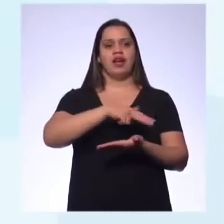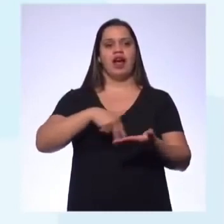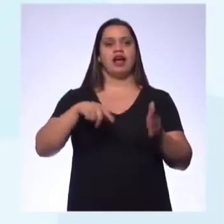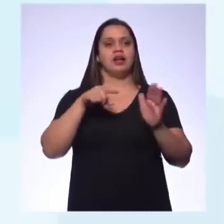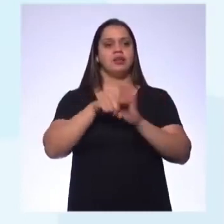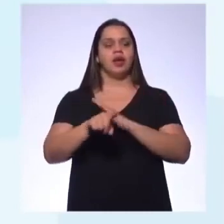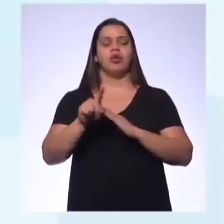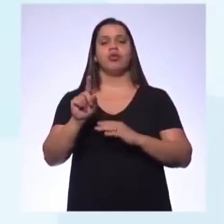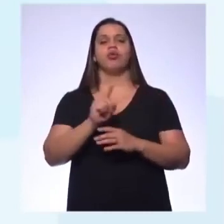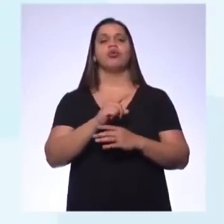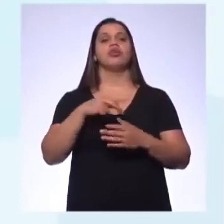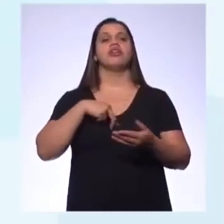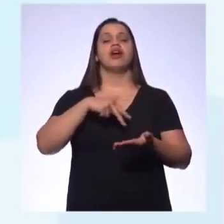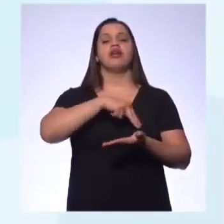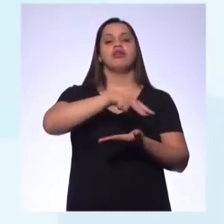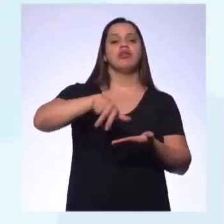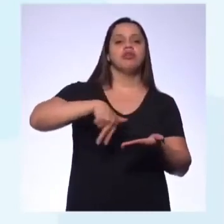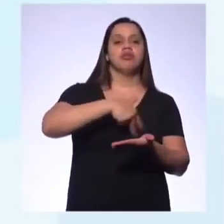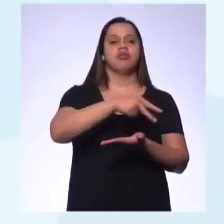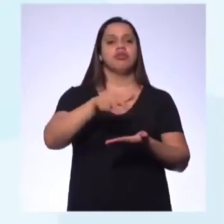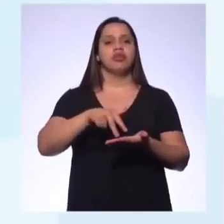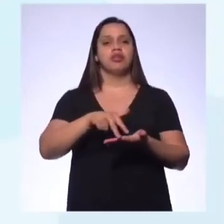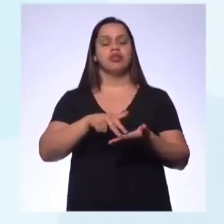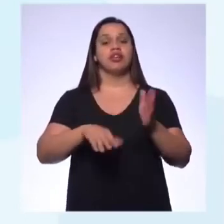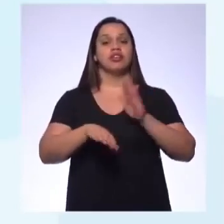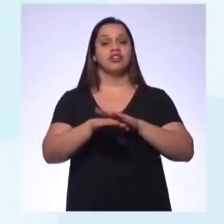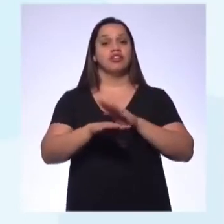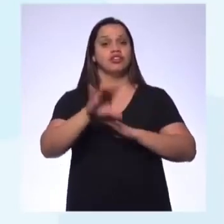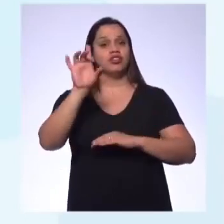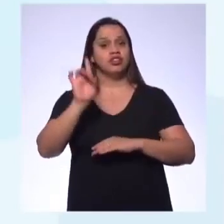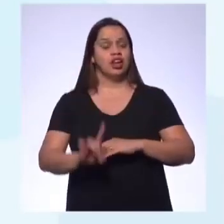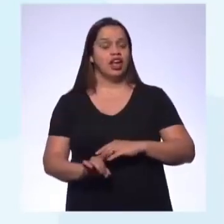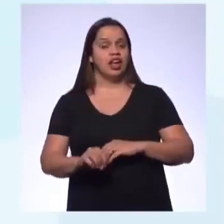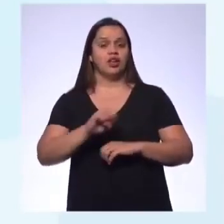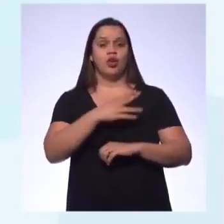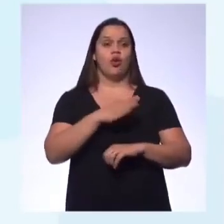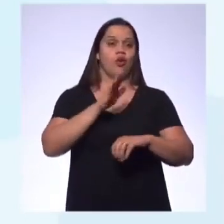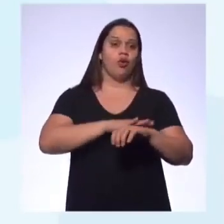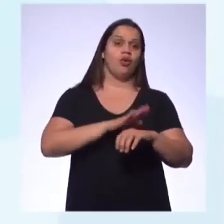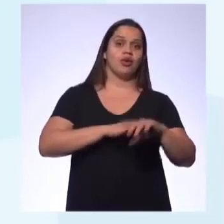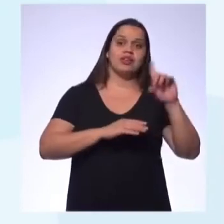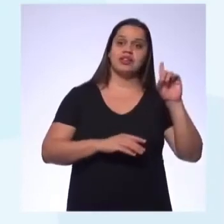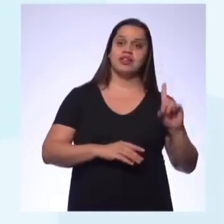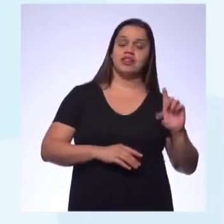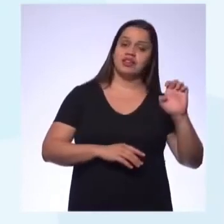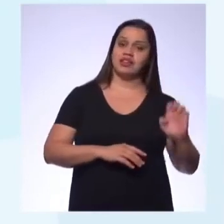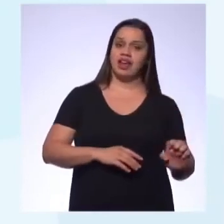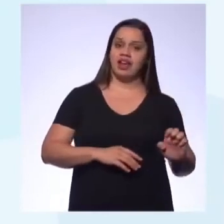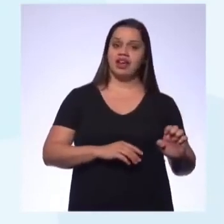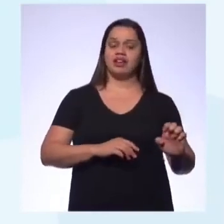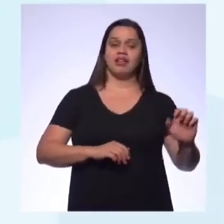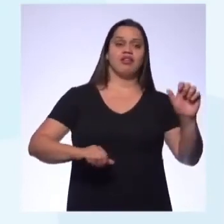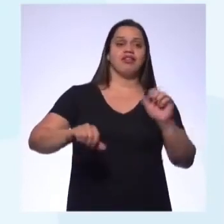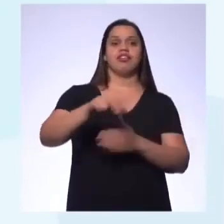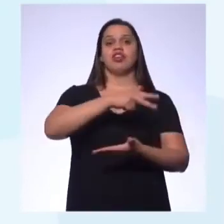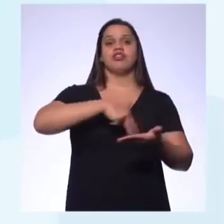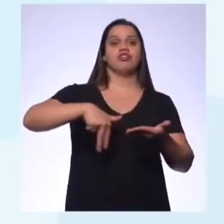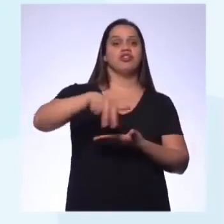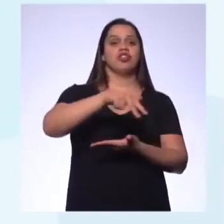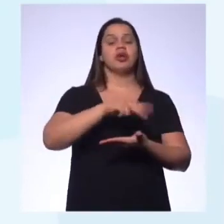gira a bailarina? Aí tem gente que fala que gira para a direita, tem gente que fala que gira para a esquerda.